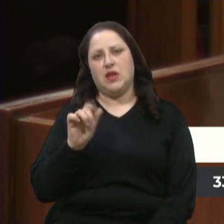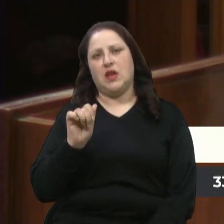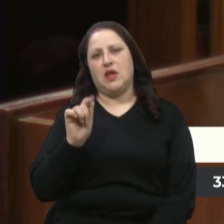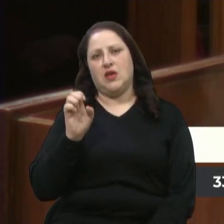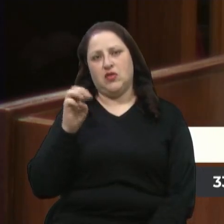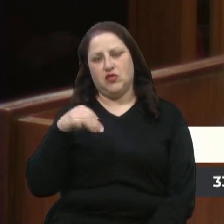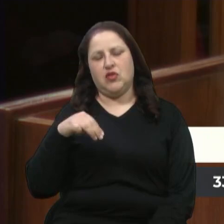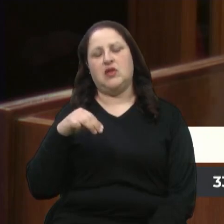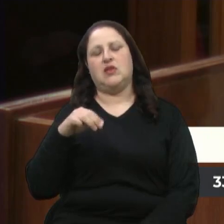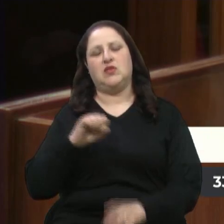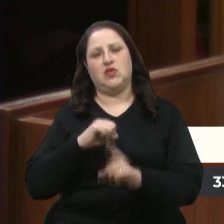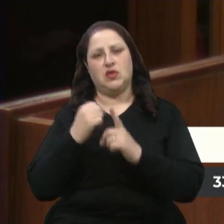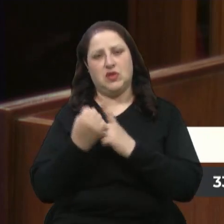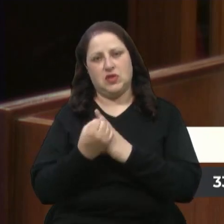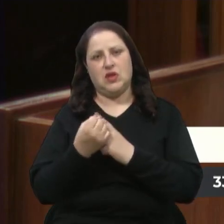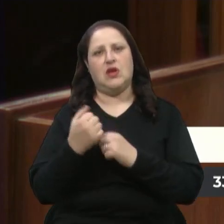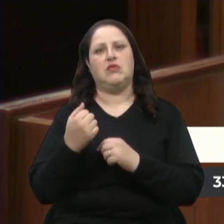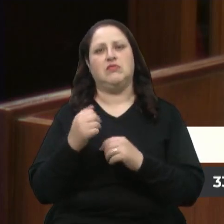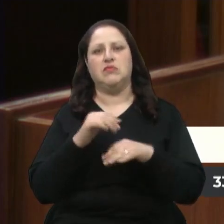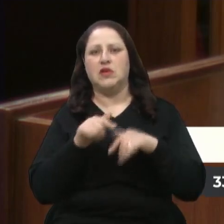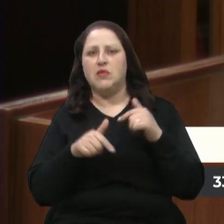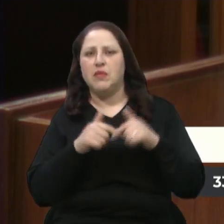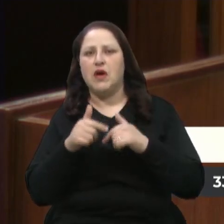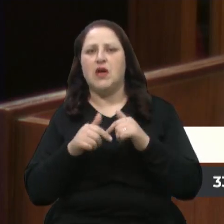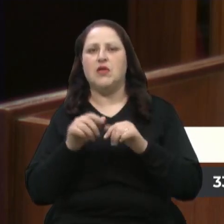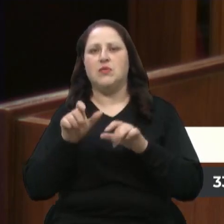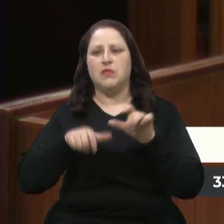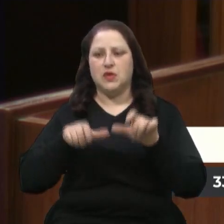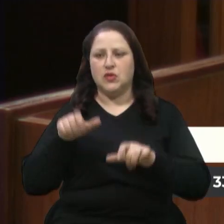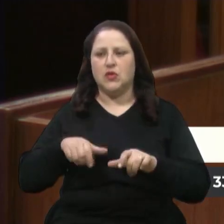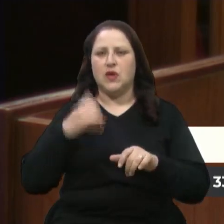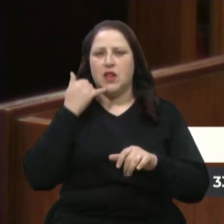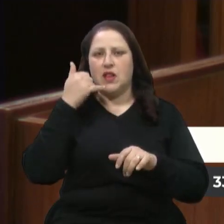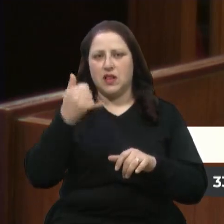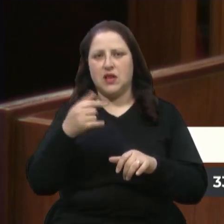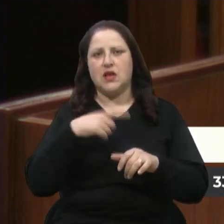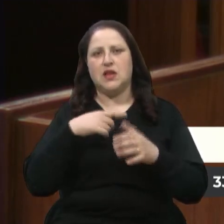pessoas, liga, está liberado, eles fazem essa